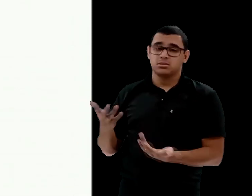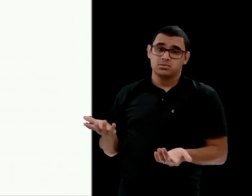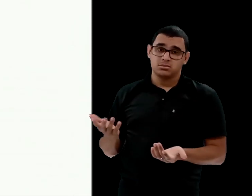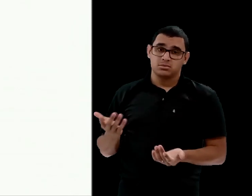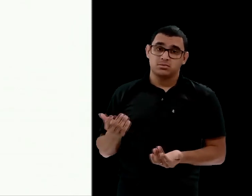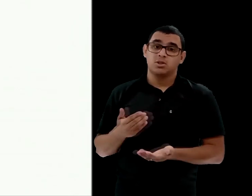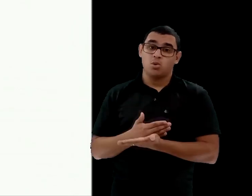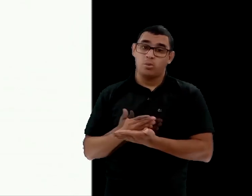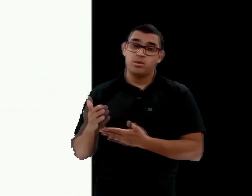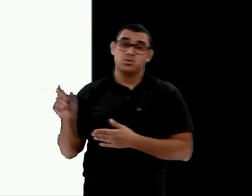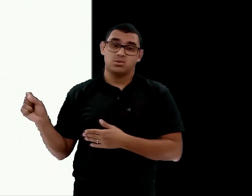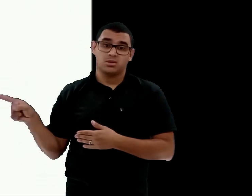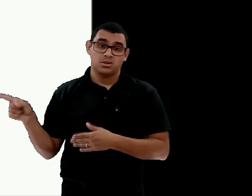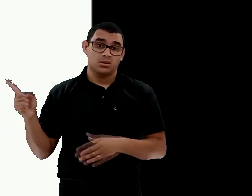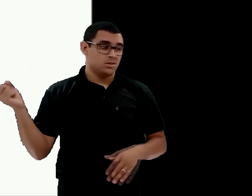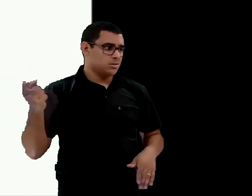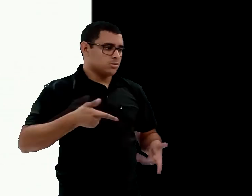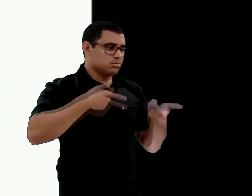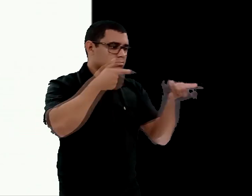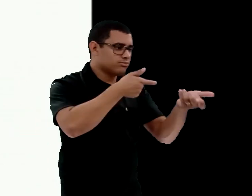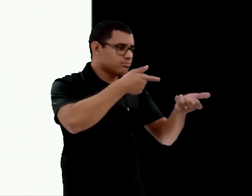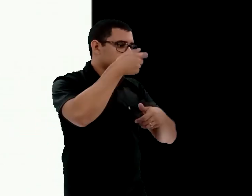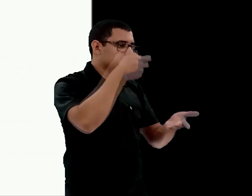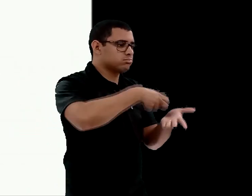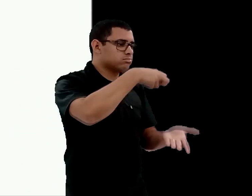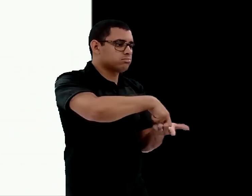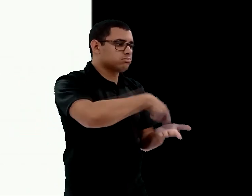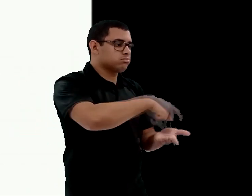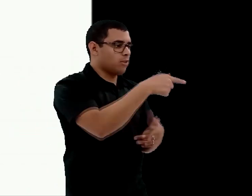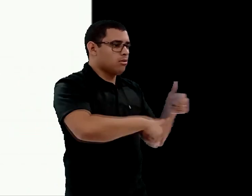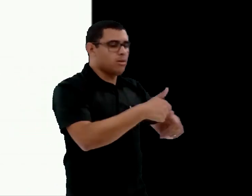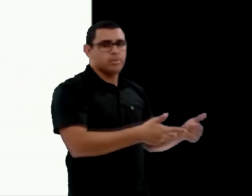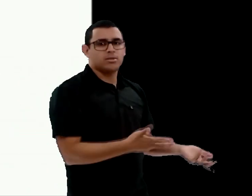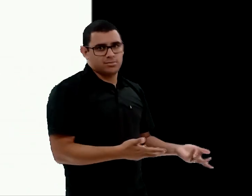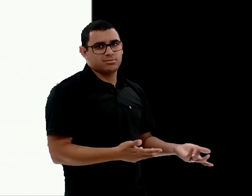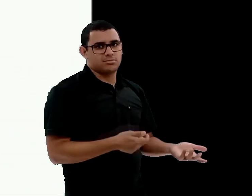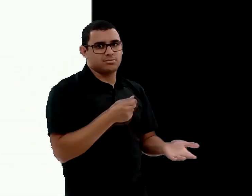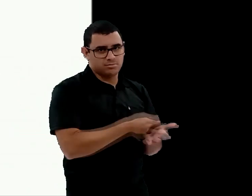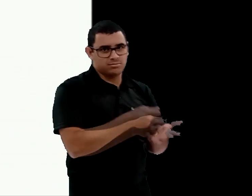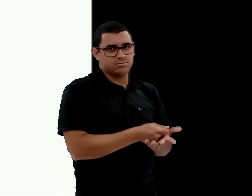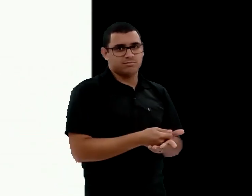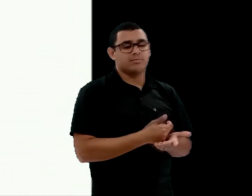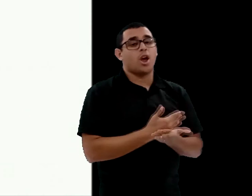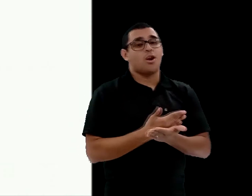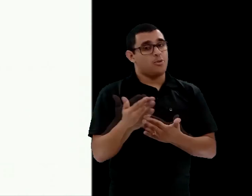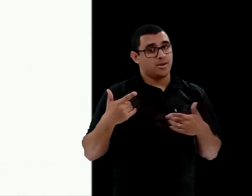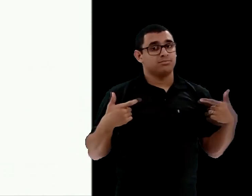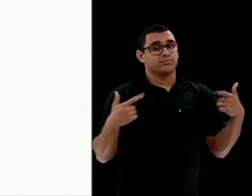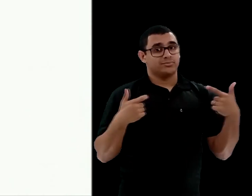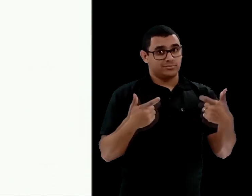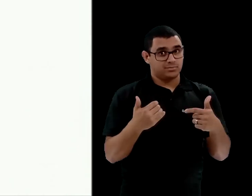aí eles passaram a adotar o trabalho forçado. Então vem a época